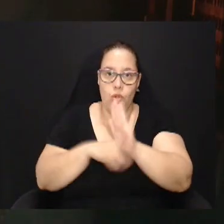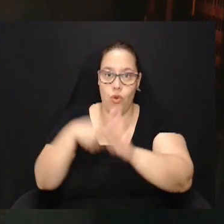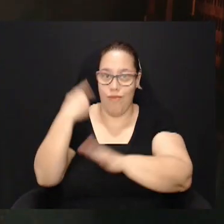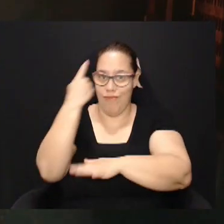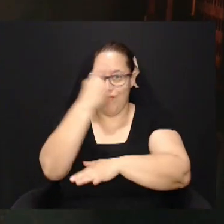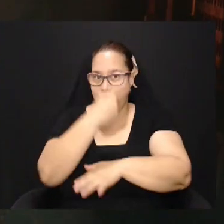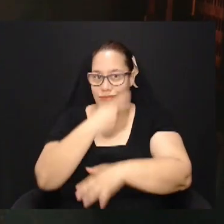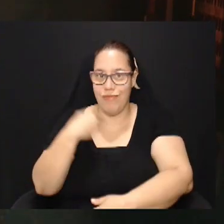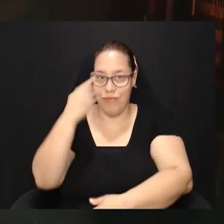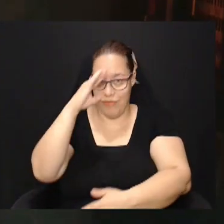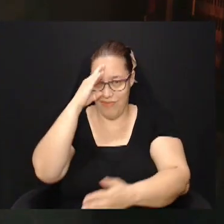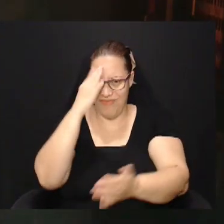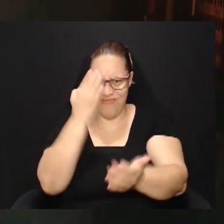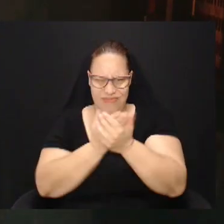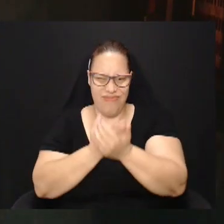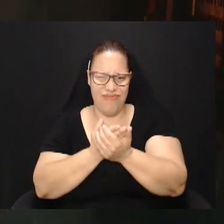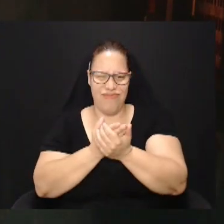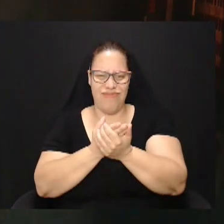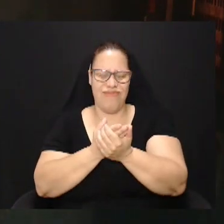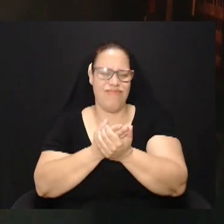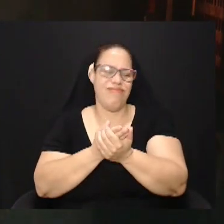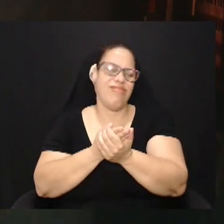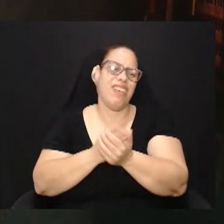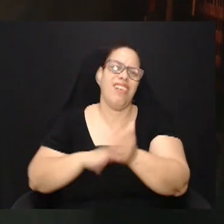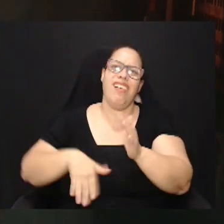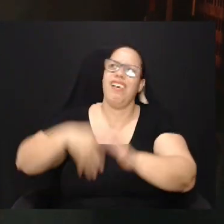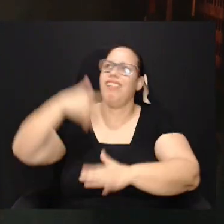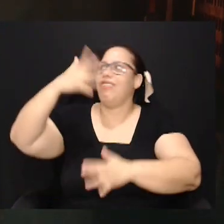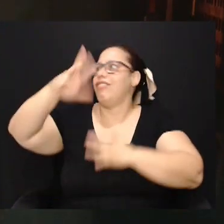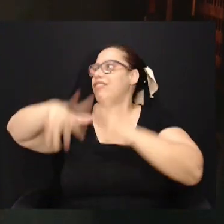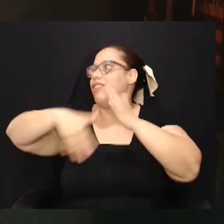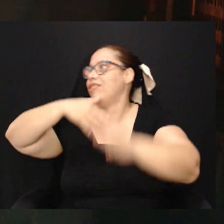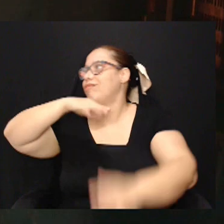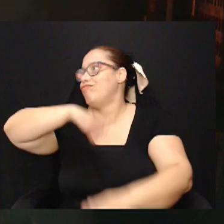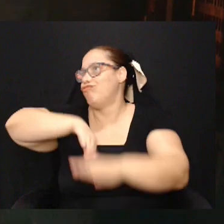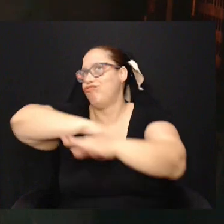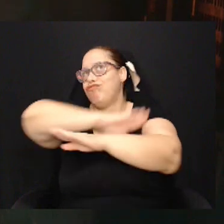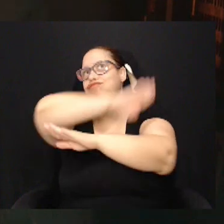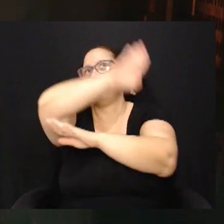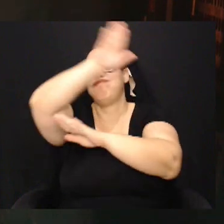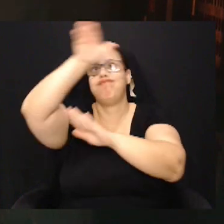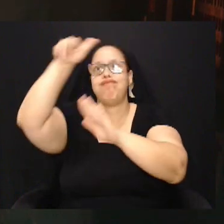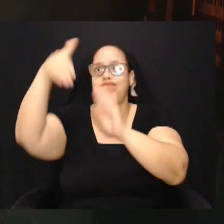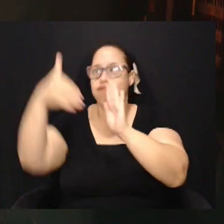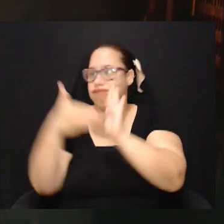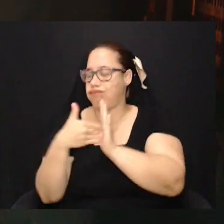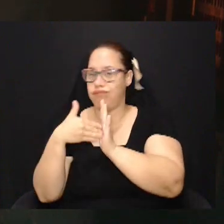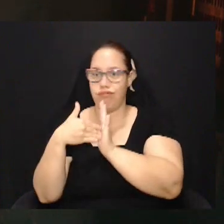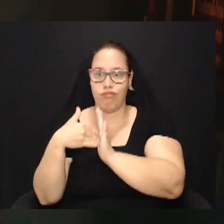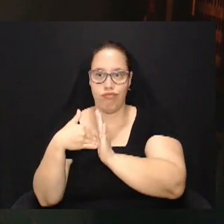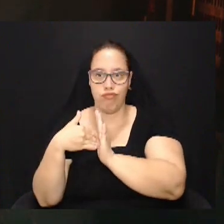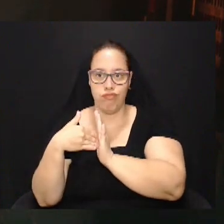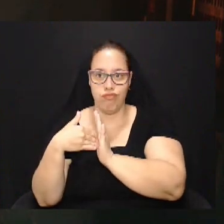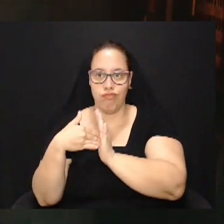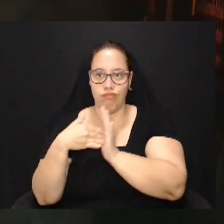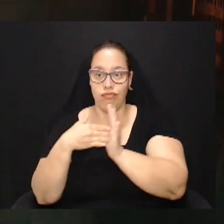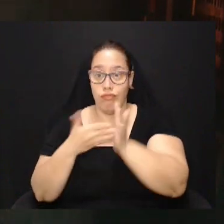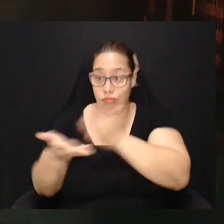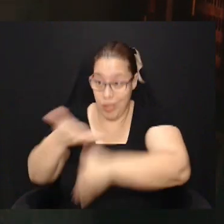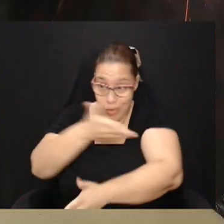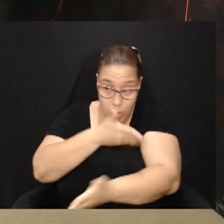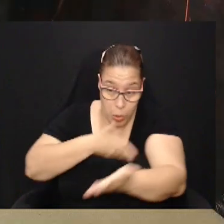eu acredito que a gente podia ficar falando aqui o resto do dia, porque vocês têm muita coisa boa para entregar,